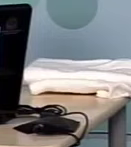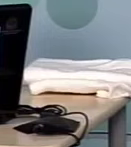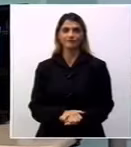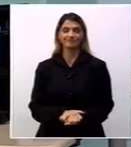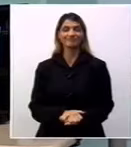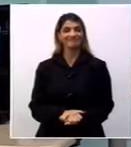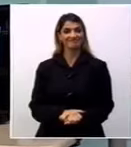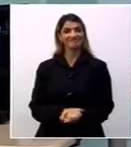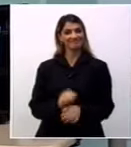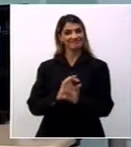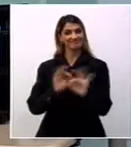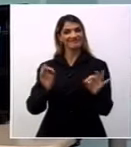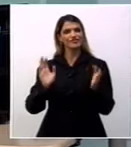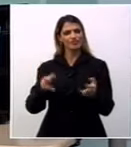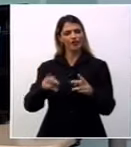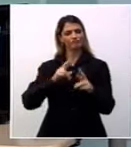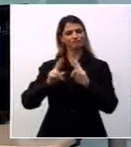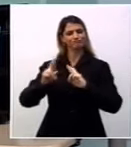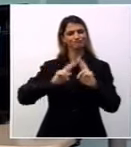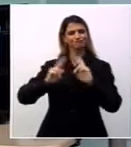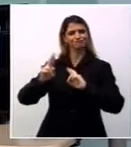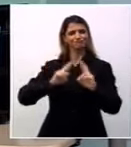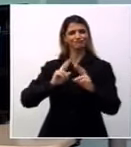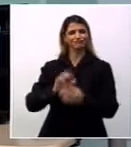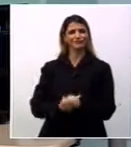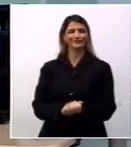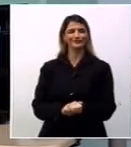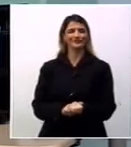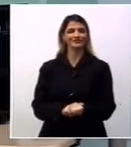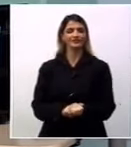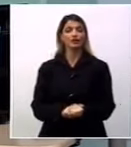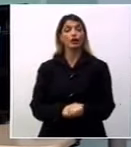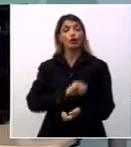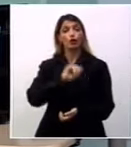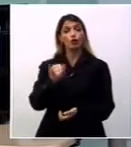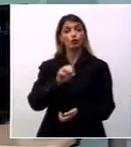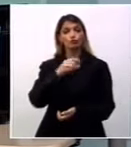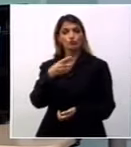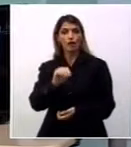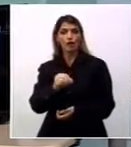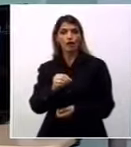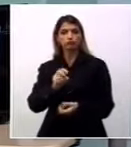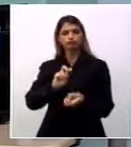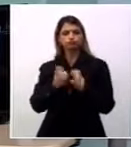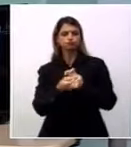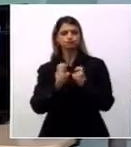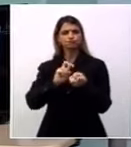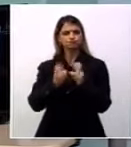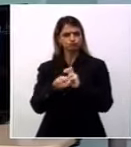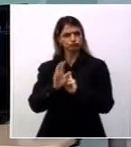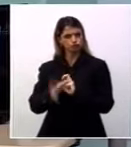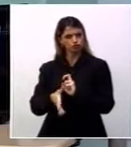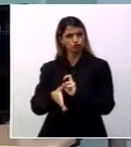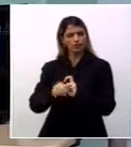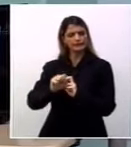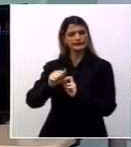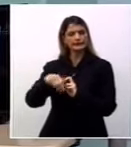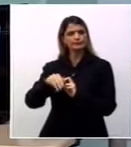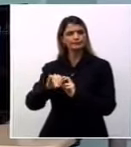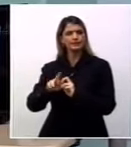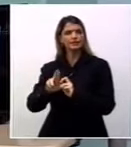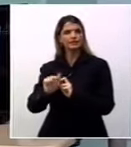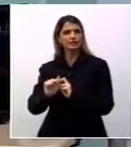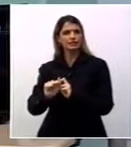Bom, muito bem. Já temos aqui algumas interações, Isaac. O João Vitor disse que praticou capoeira, a Samira e o João